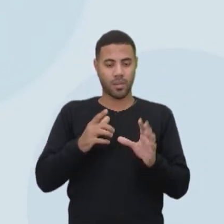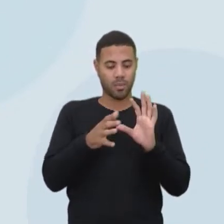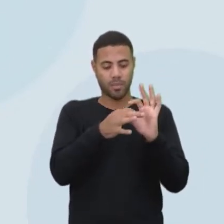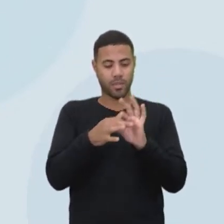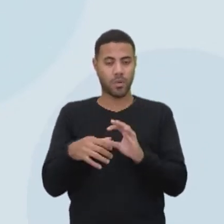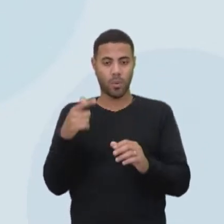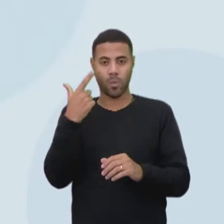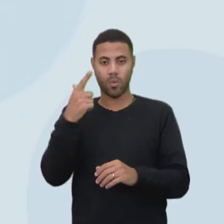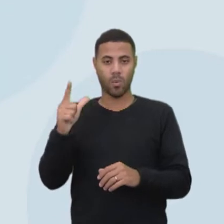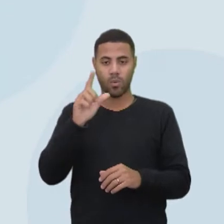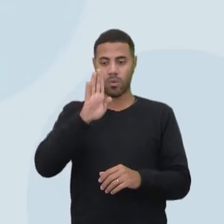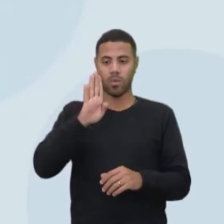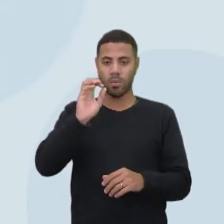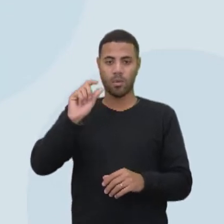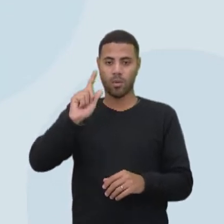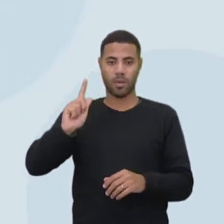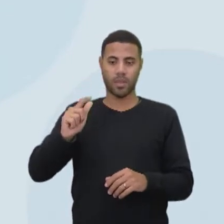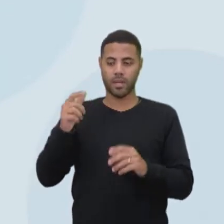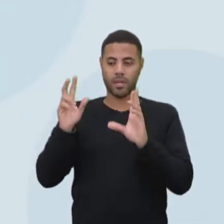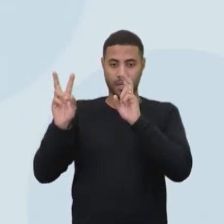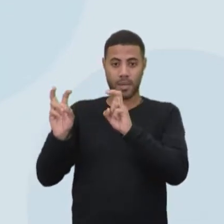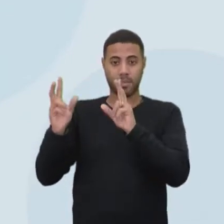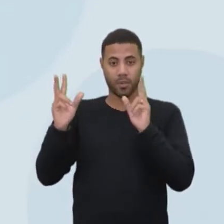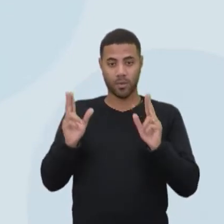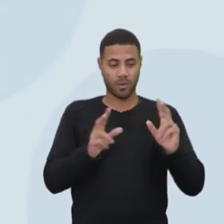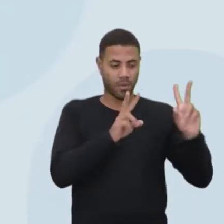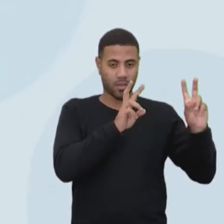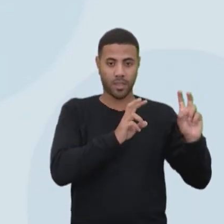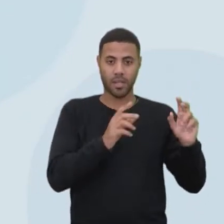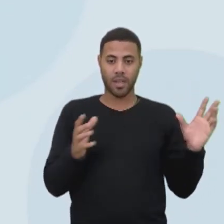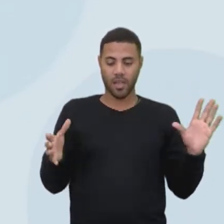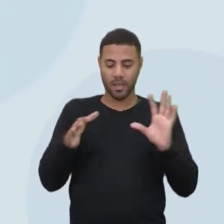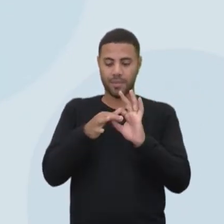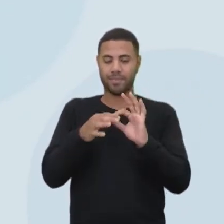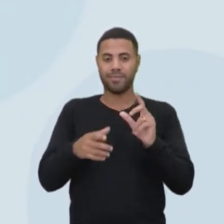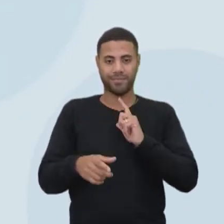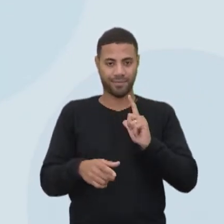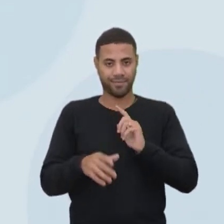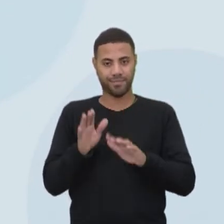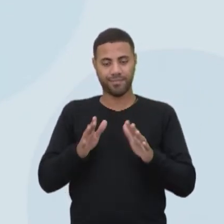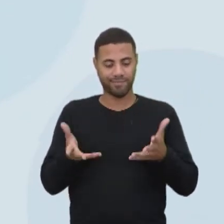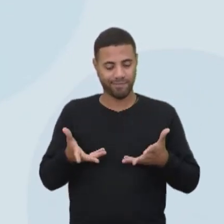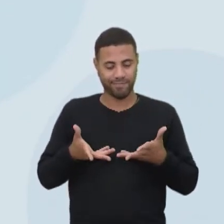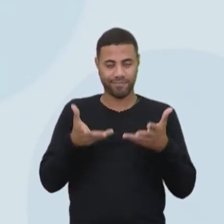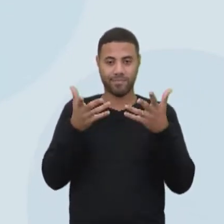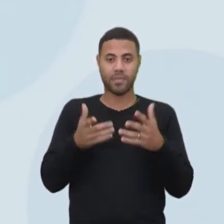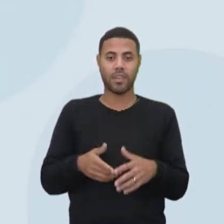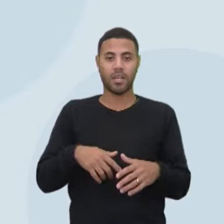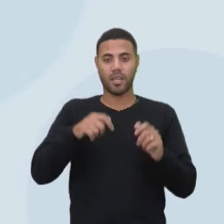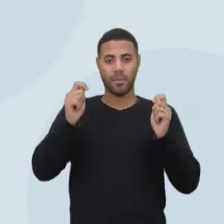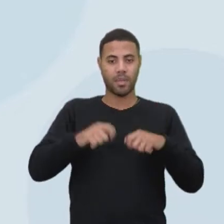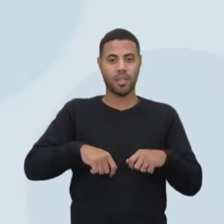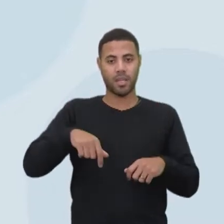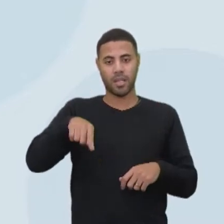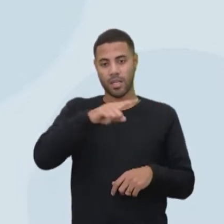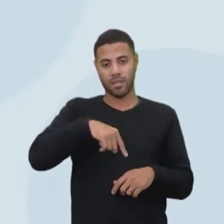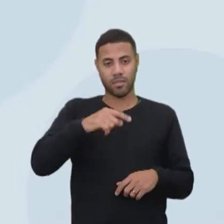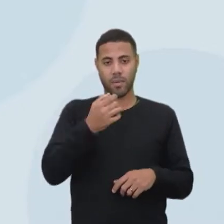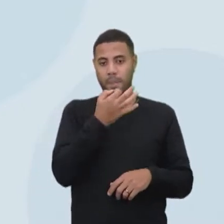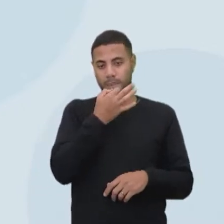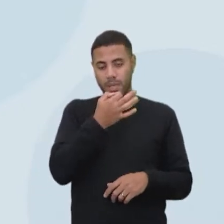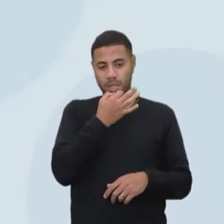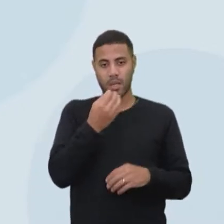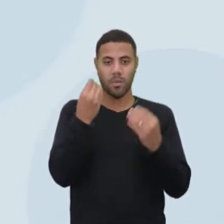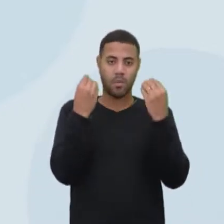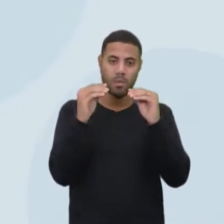outros blogs que têm o mesmo assunto ou que vai reforçar aquele assunto. A capacidade de leitores deixarem comentários de